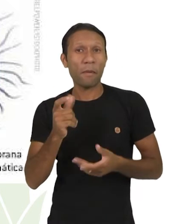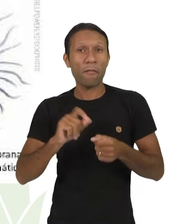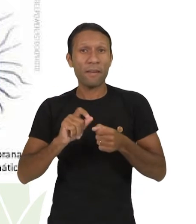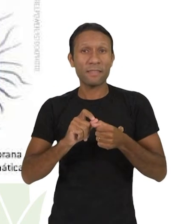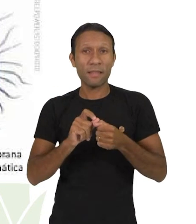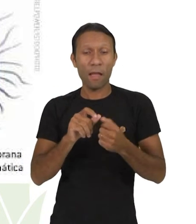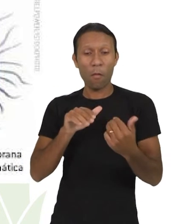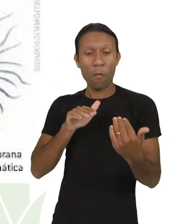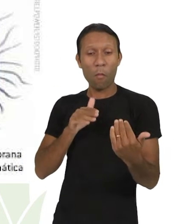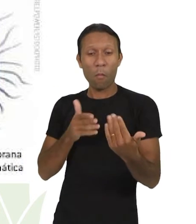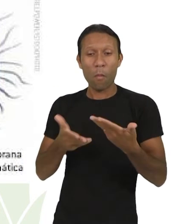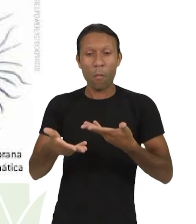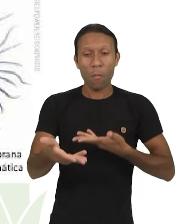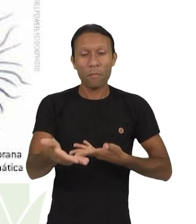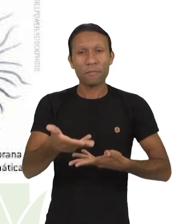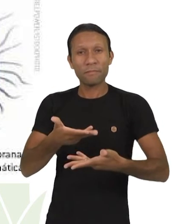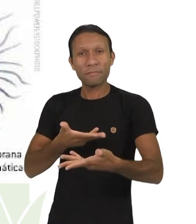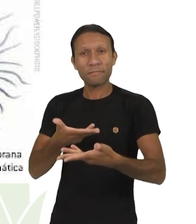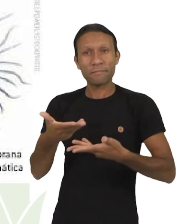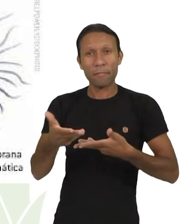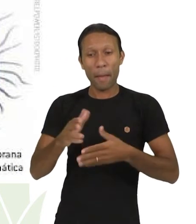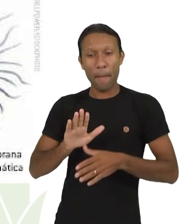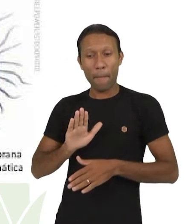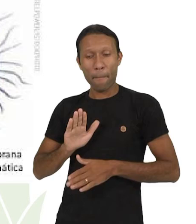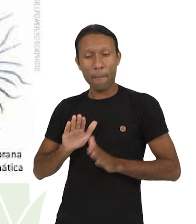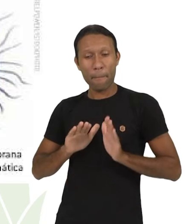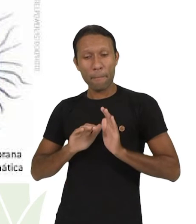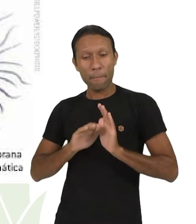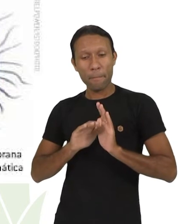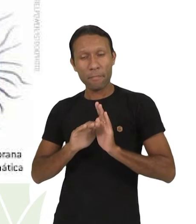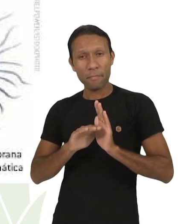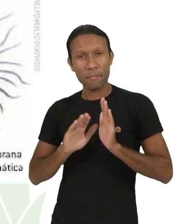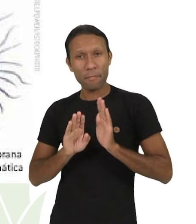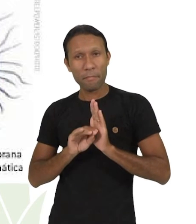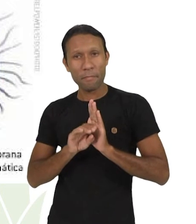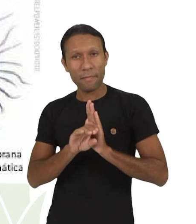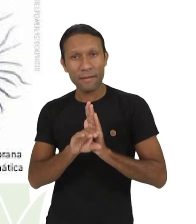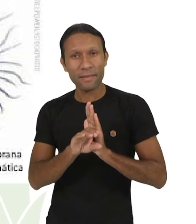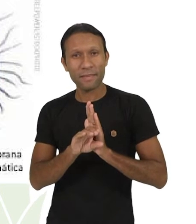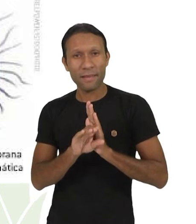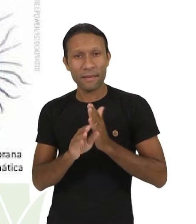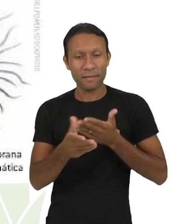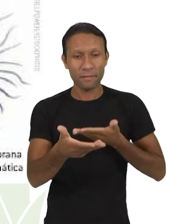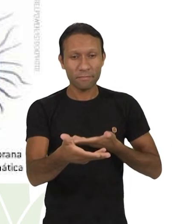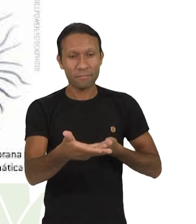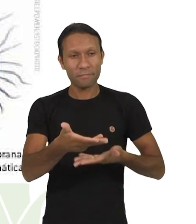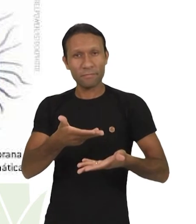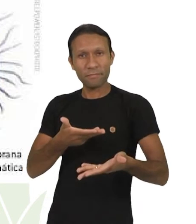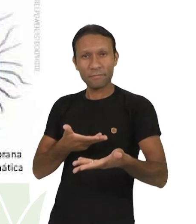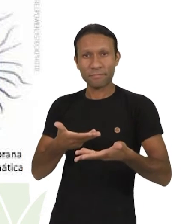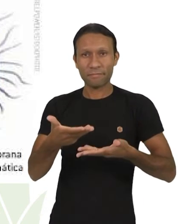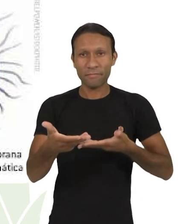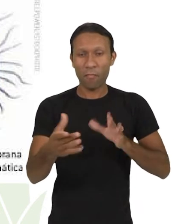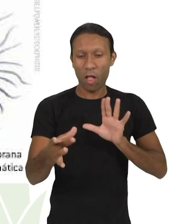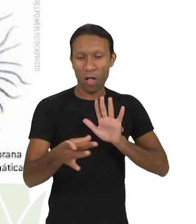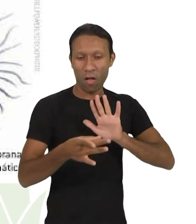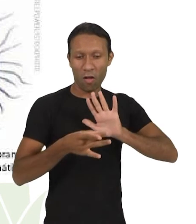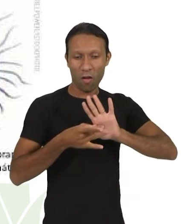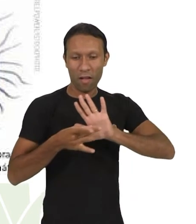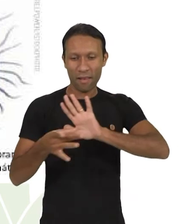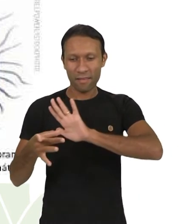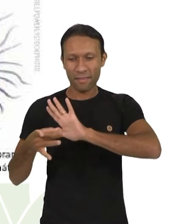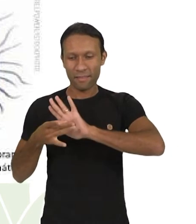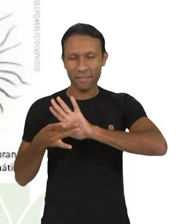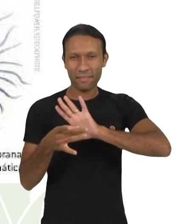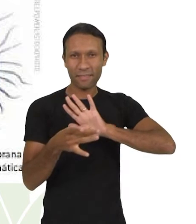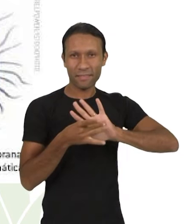para fazer troca entre bactérias, criar variabilidade genética entre bactérias. Nos plasmídios é que vão